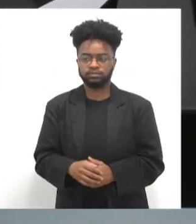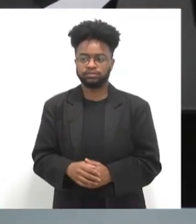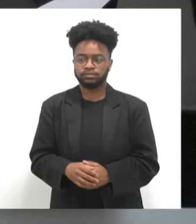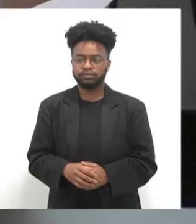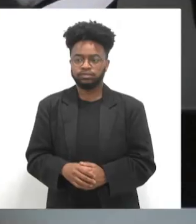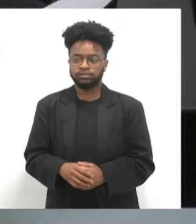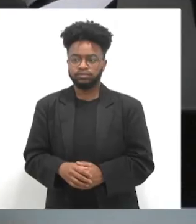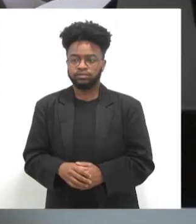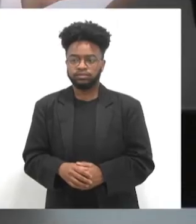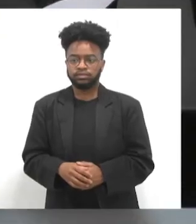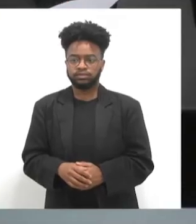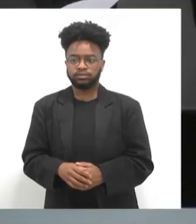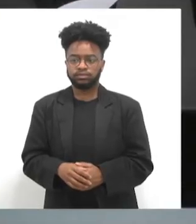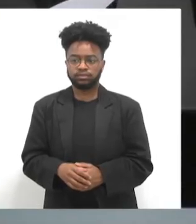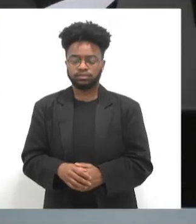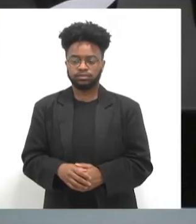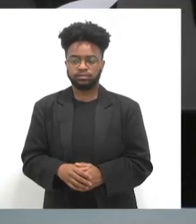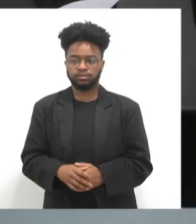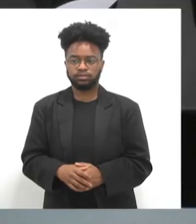solicitando